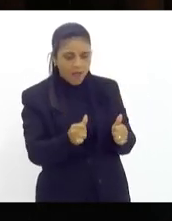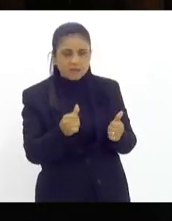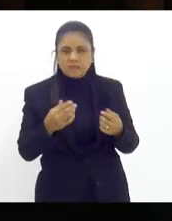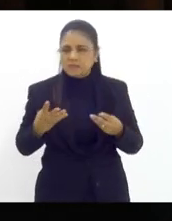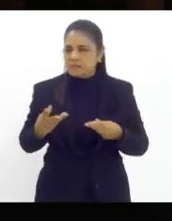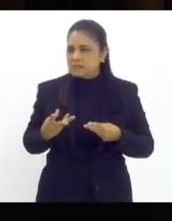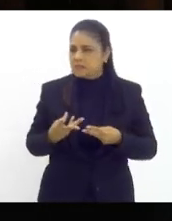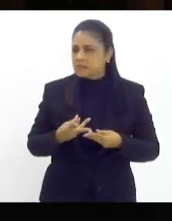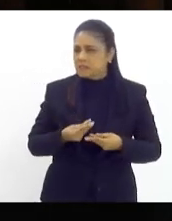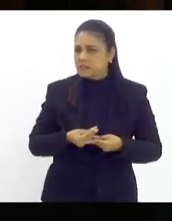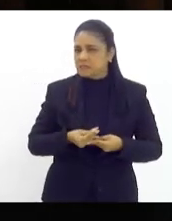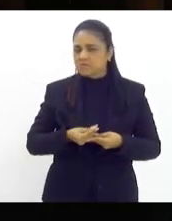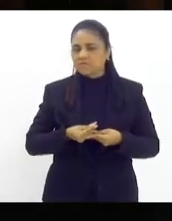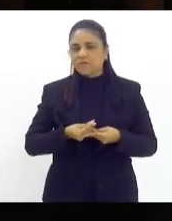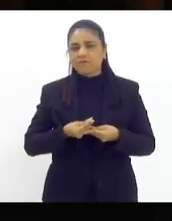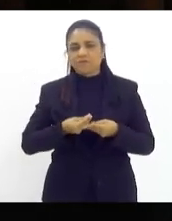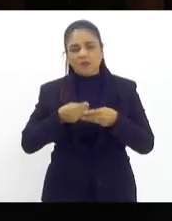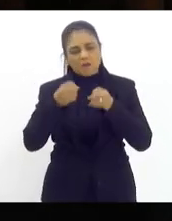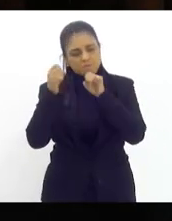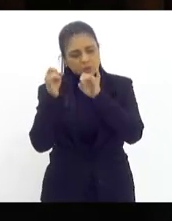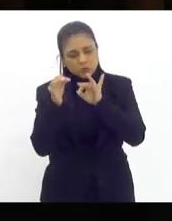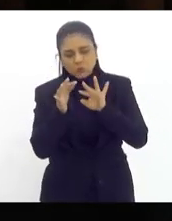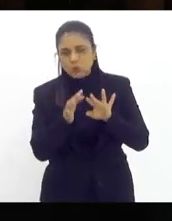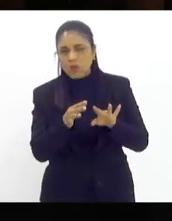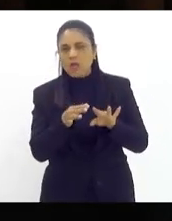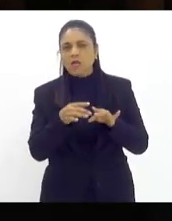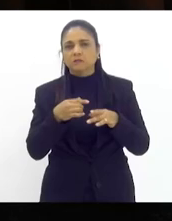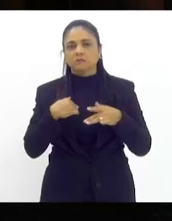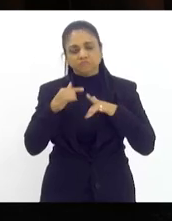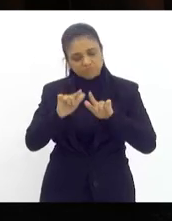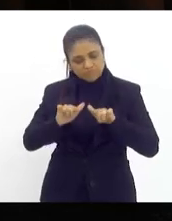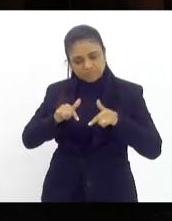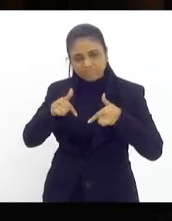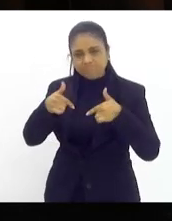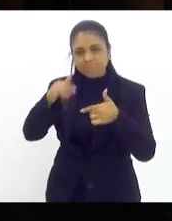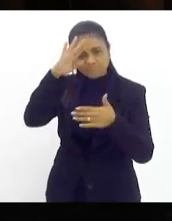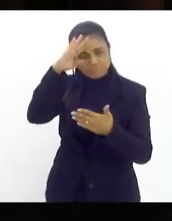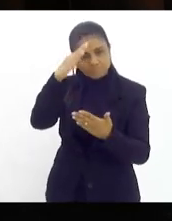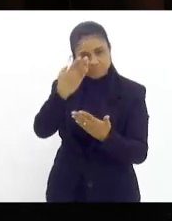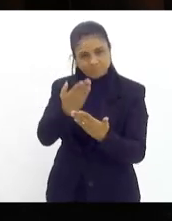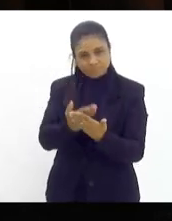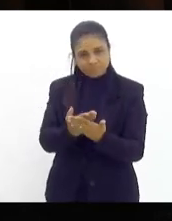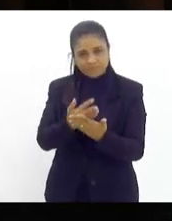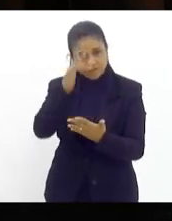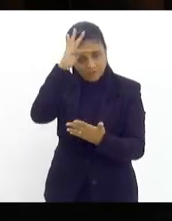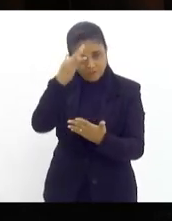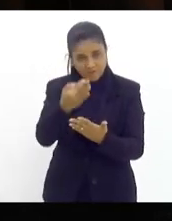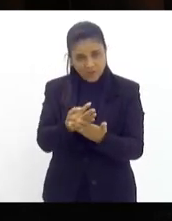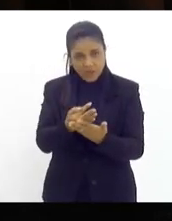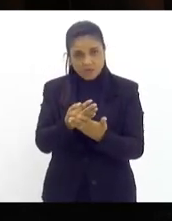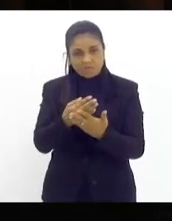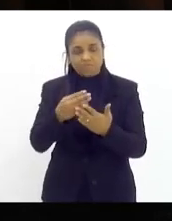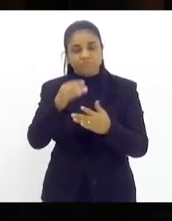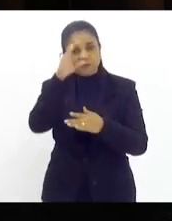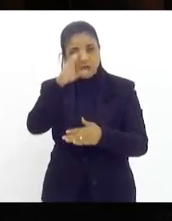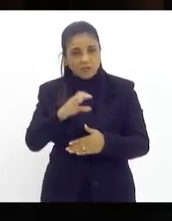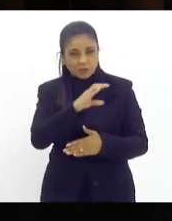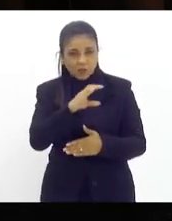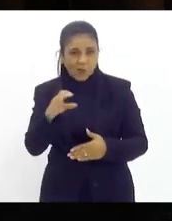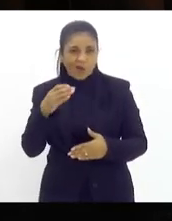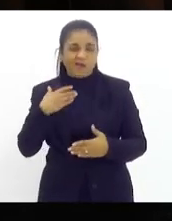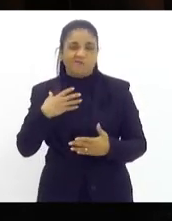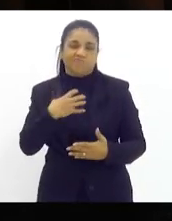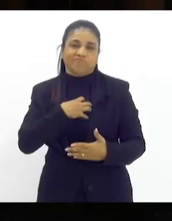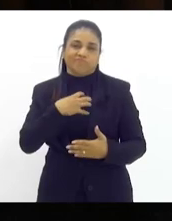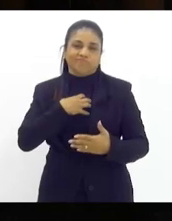que nos faz então é com muita gratidão exercer a nossa fé católica com alegria Presidente eu queria Então aproveitar esse momento antes